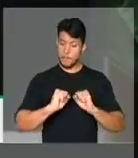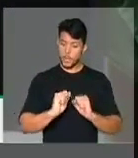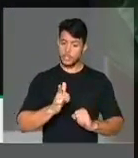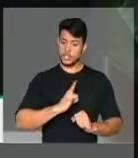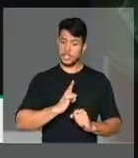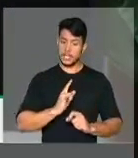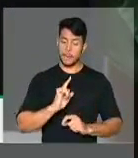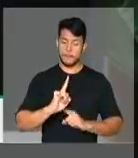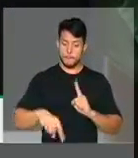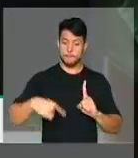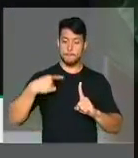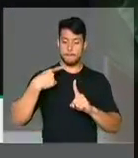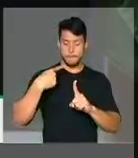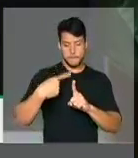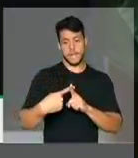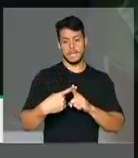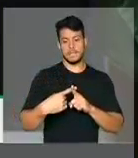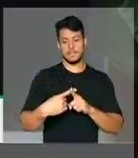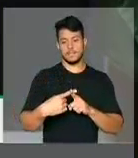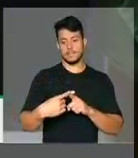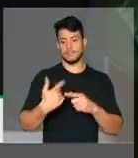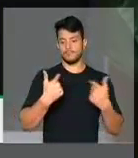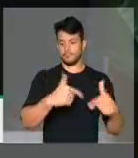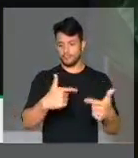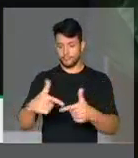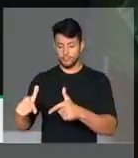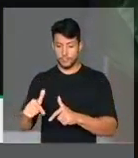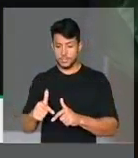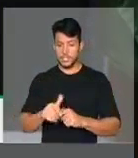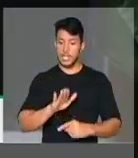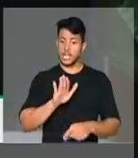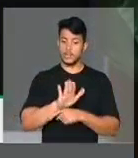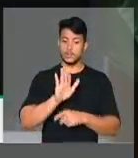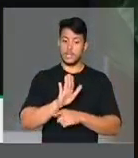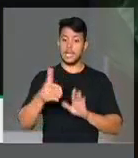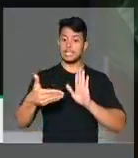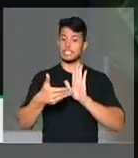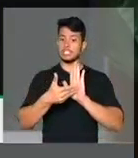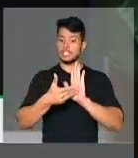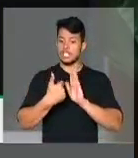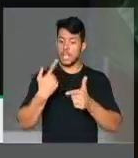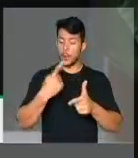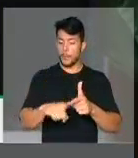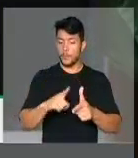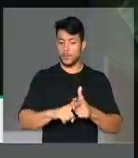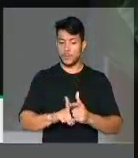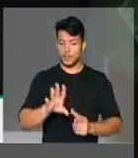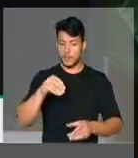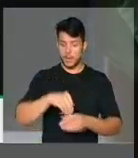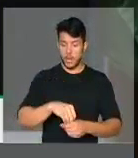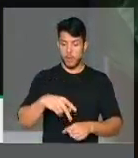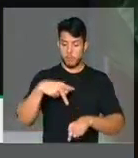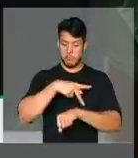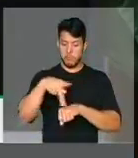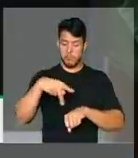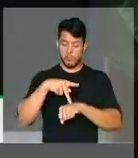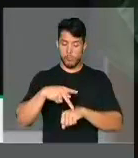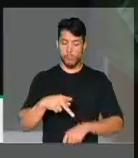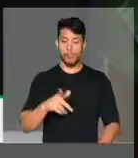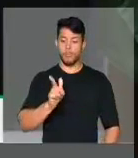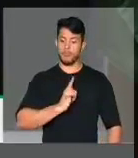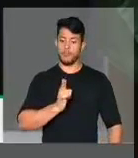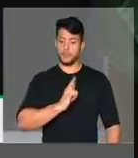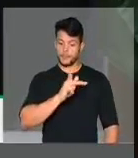e tirar essa sujeira que tem aí no país com um presidente da República que possa governar para